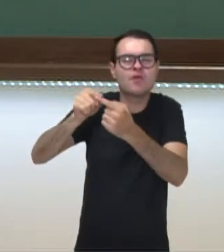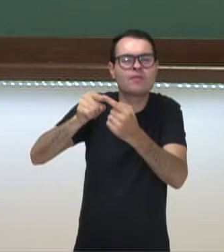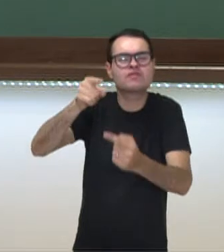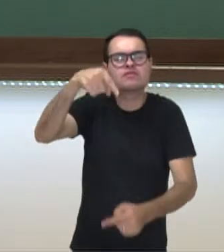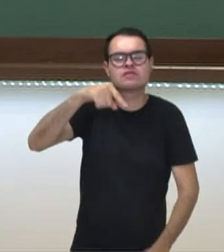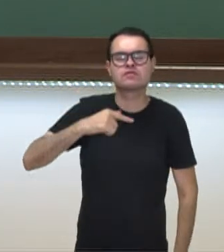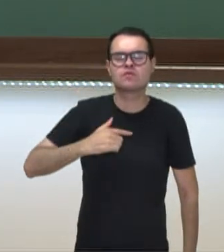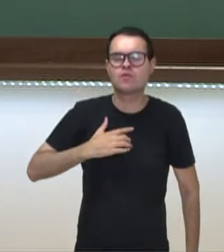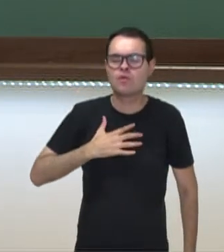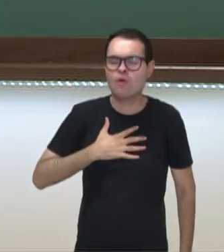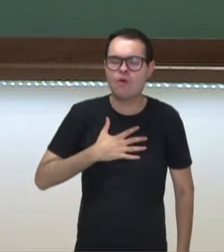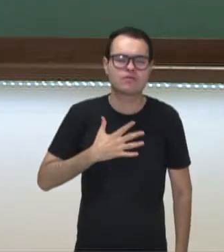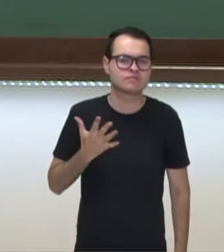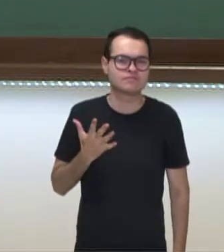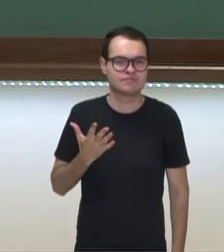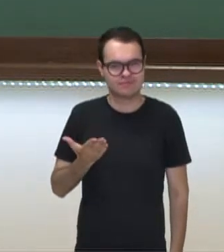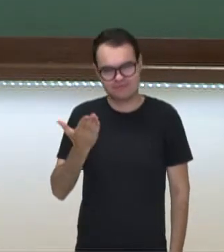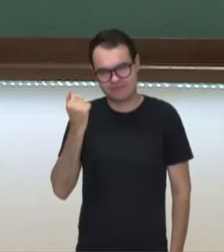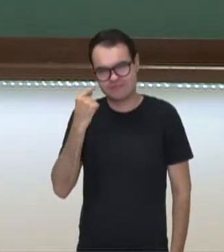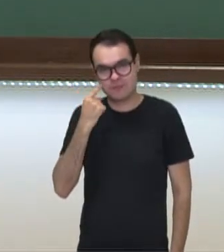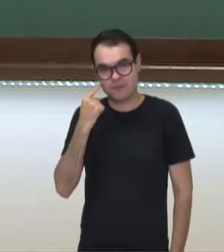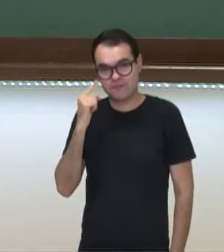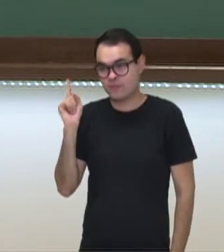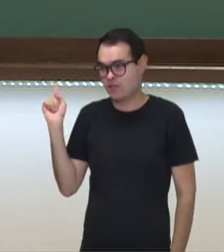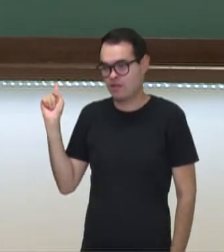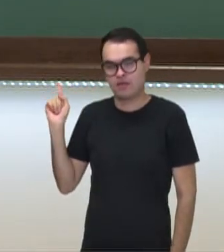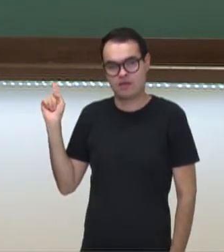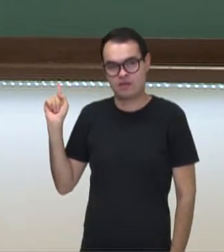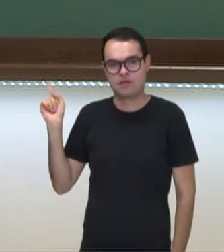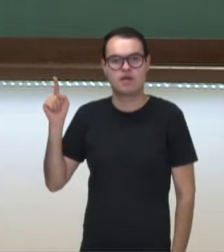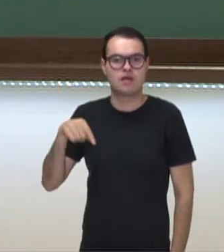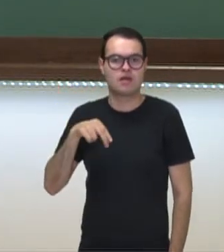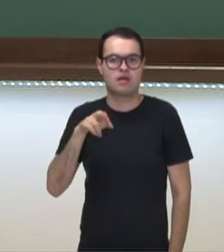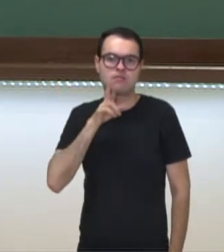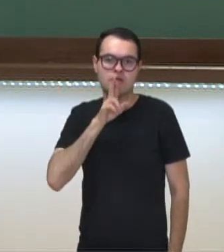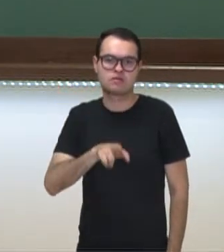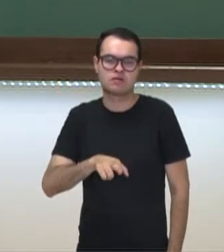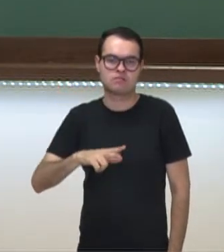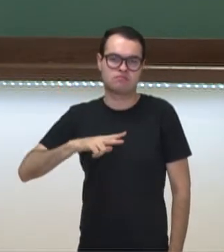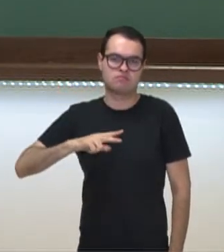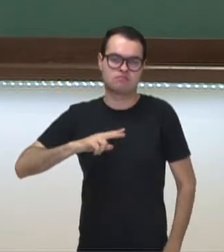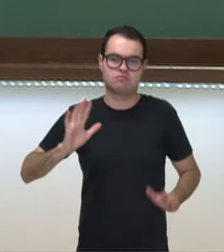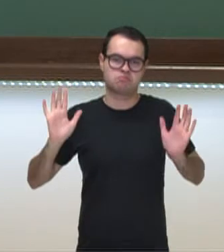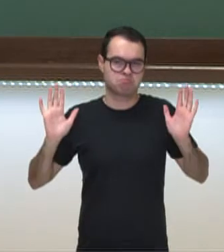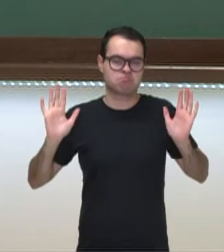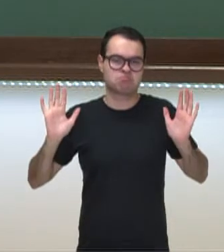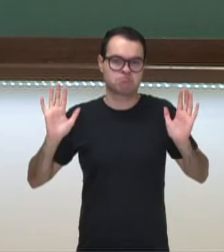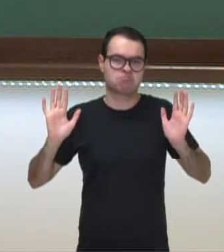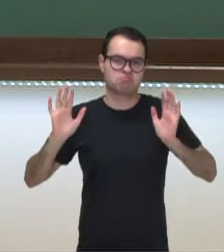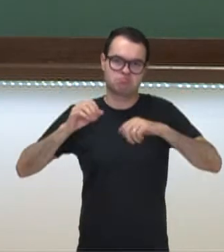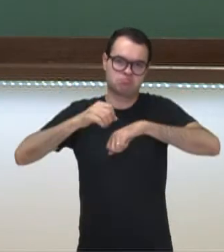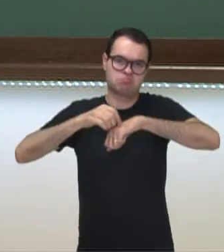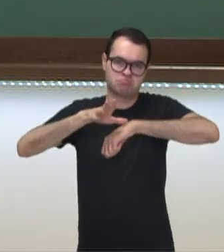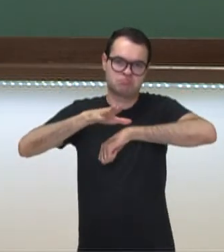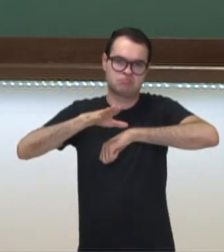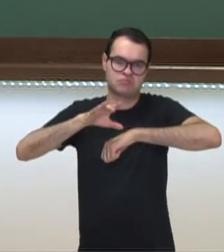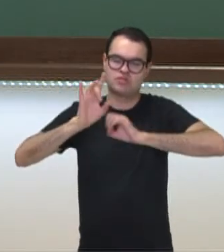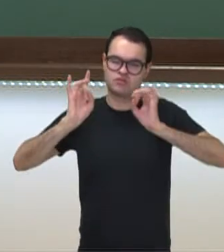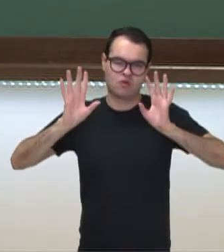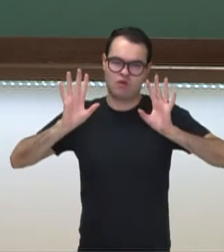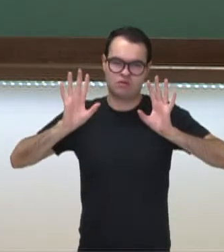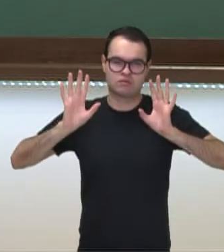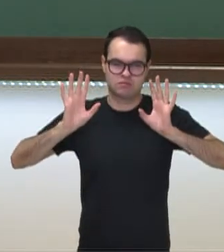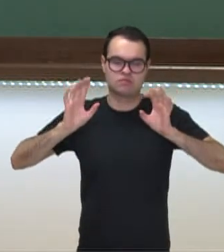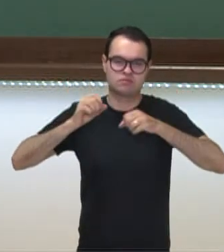que vocês gostam? Vamos ver aqui. Aqui é uma resposta pessoal, tá? Aqui eu dou uma